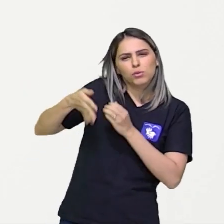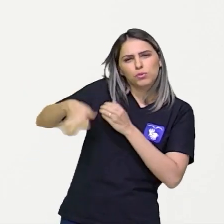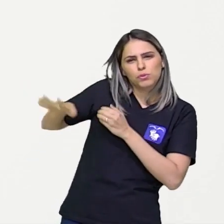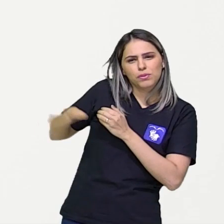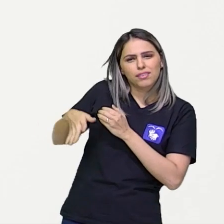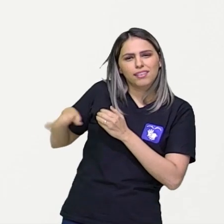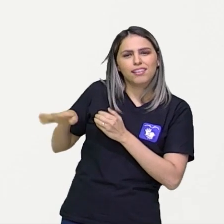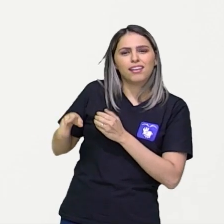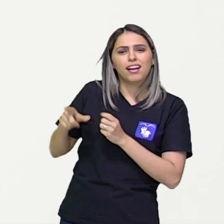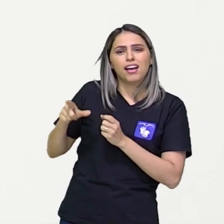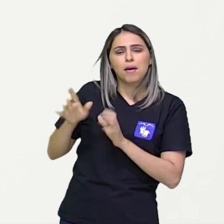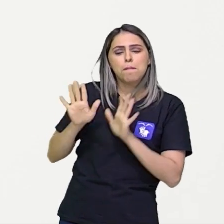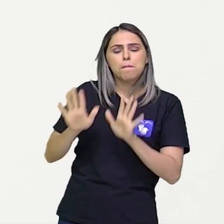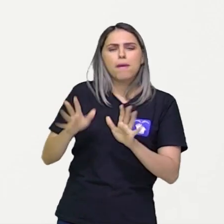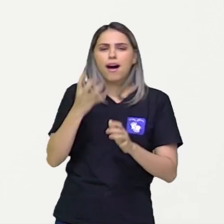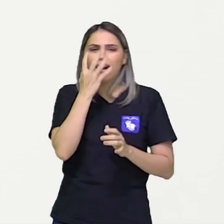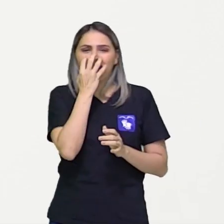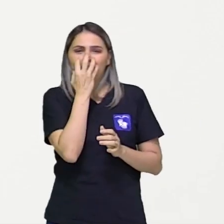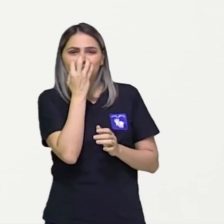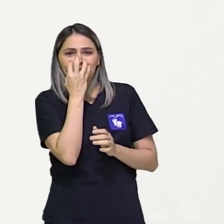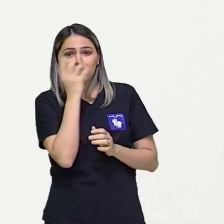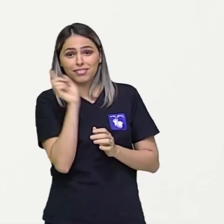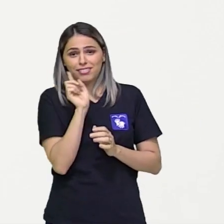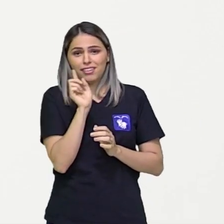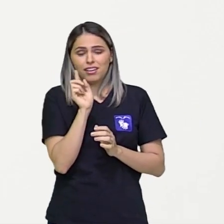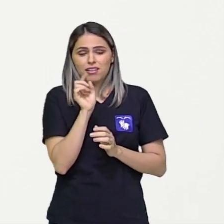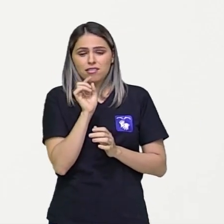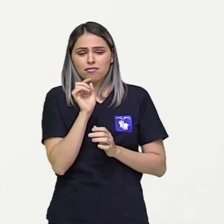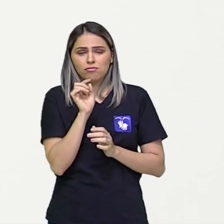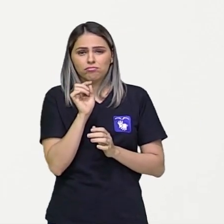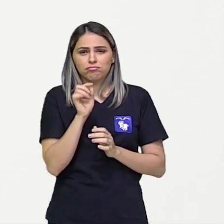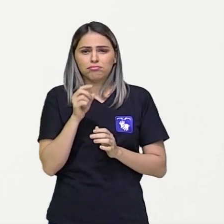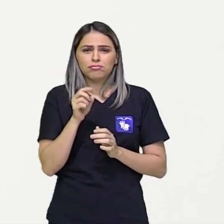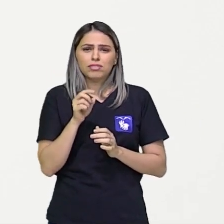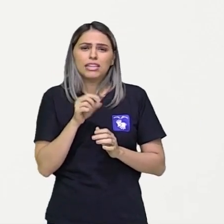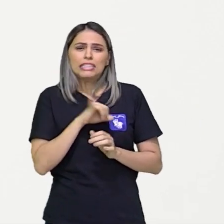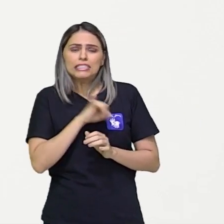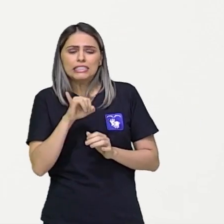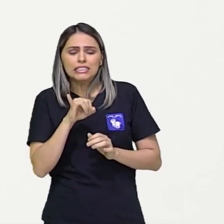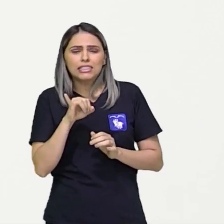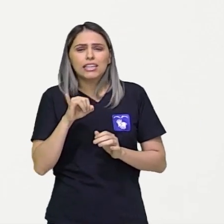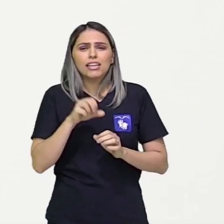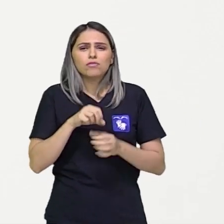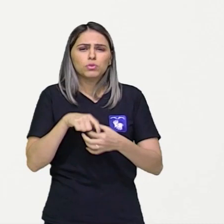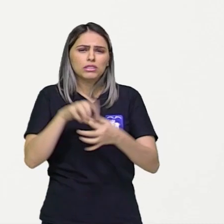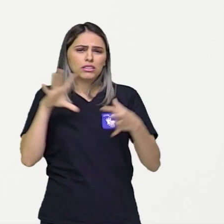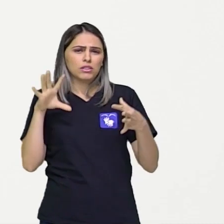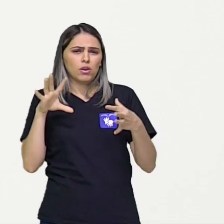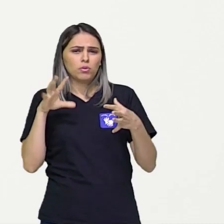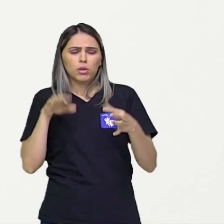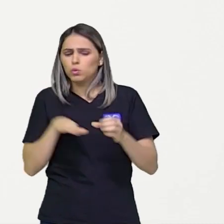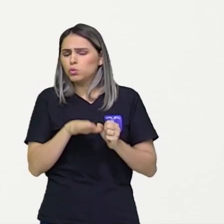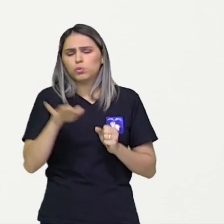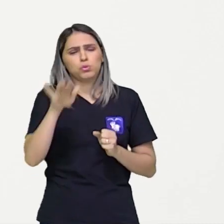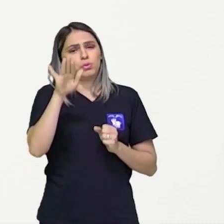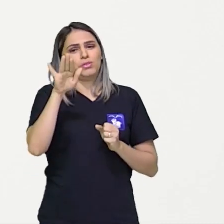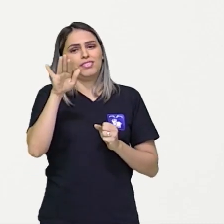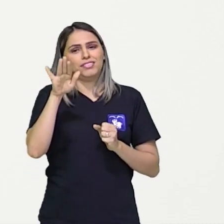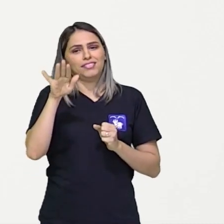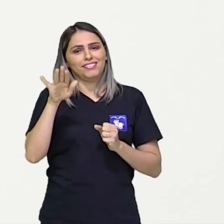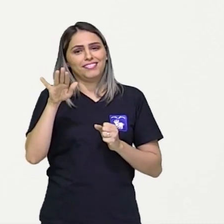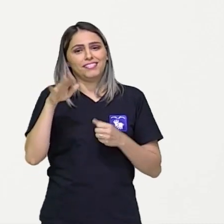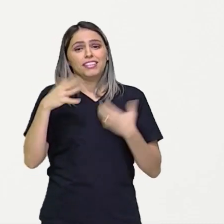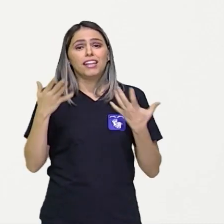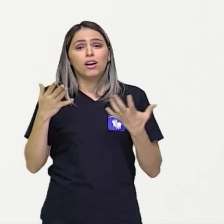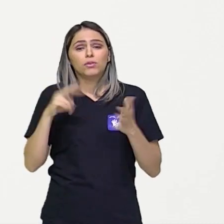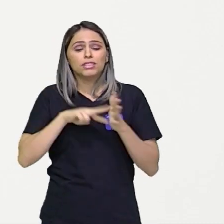cão. Tenho asas e sei voar. Se me largam, eu não subo. Sai o vento para brincar. Olha só qual